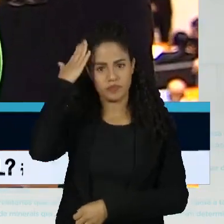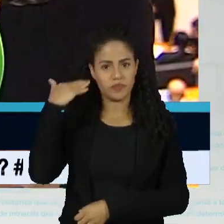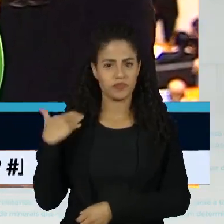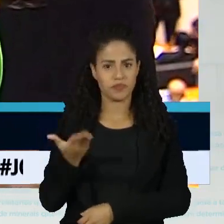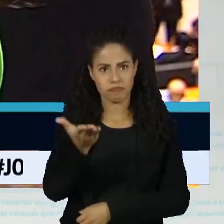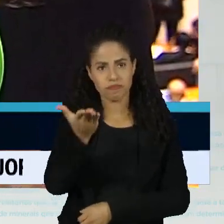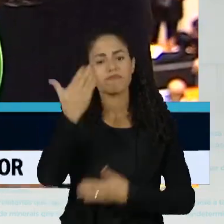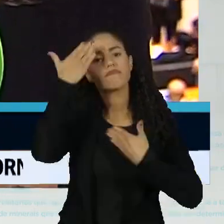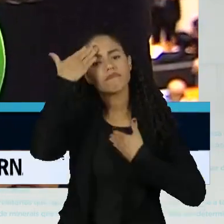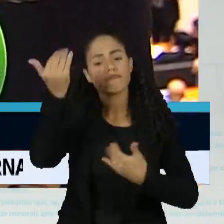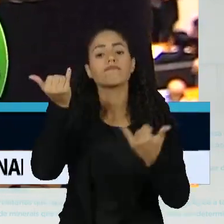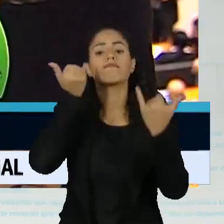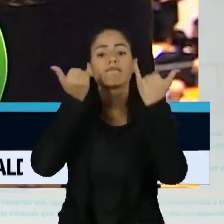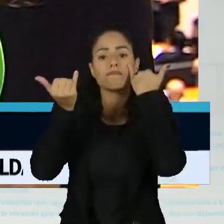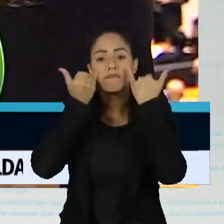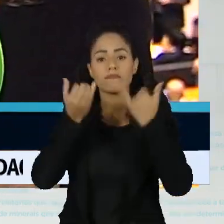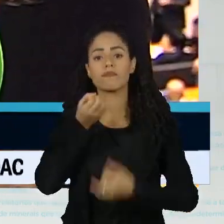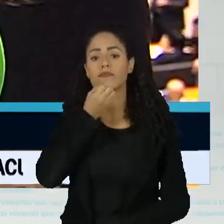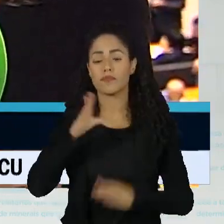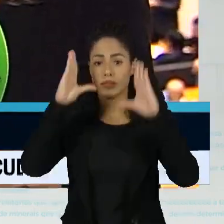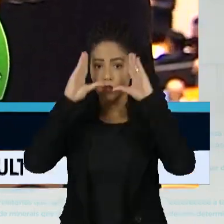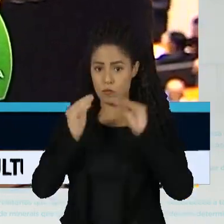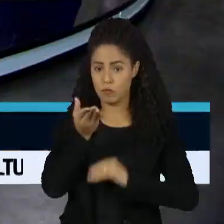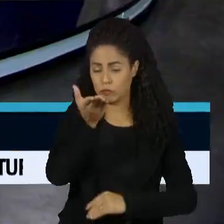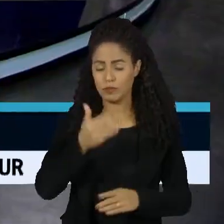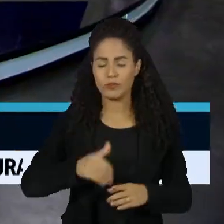Obrigada Talita pelas informações boa noite para você